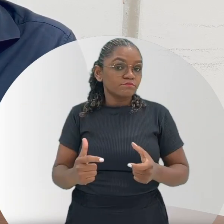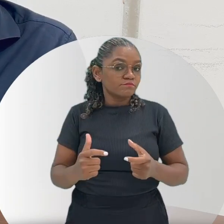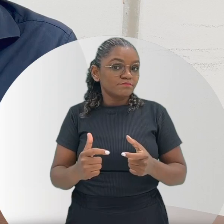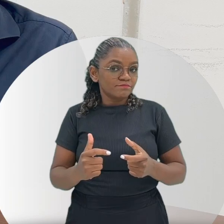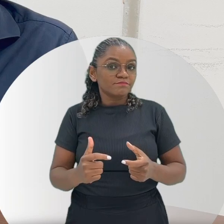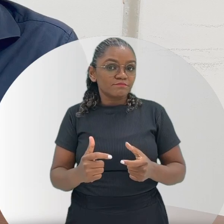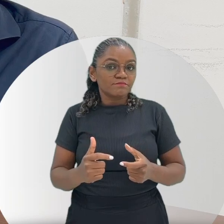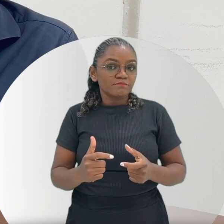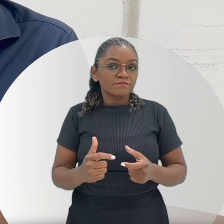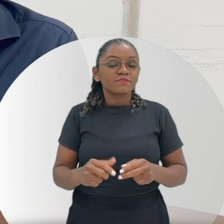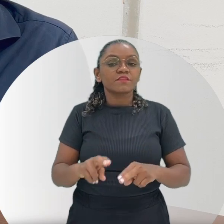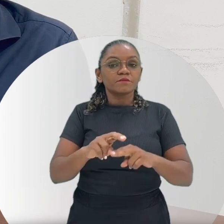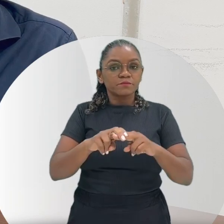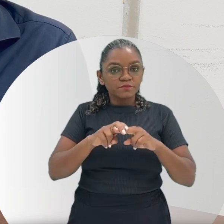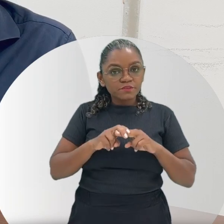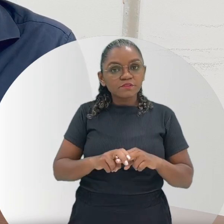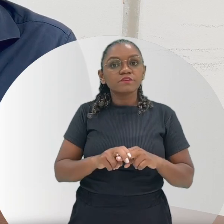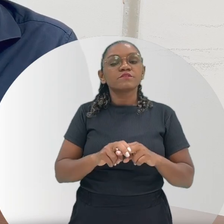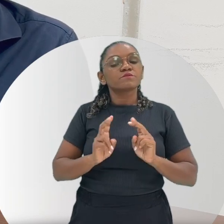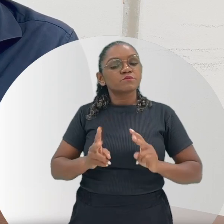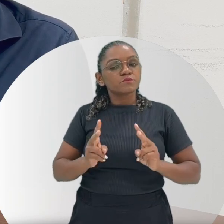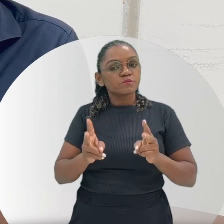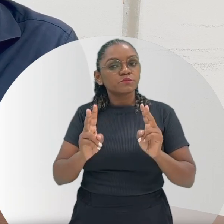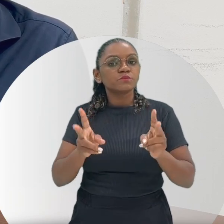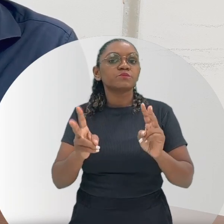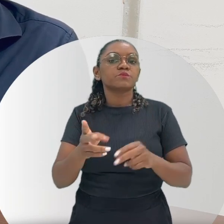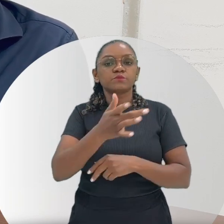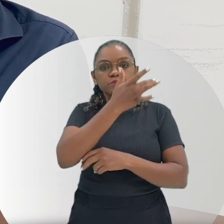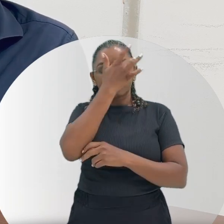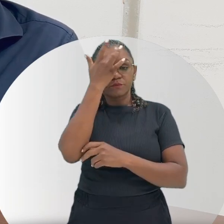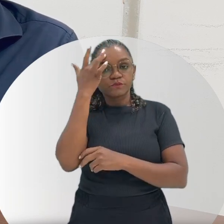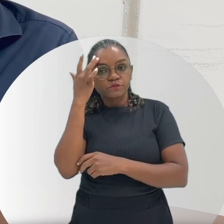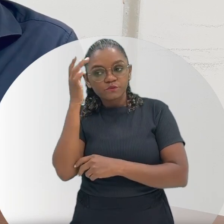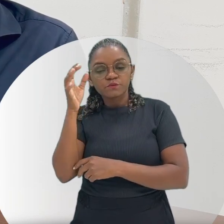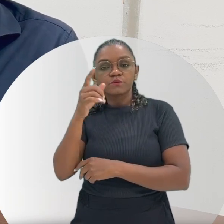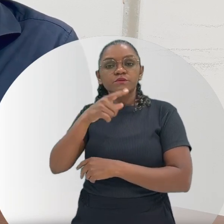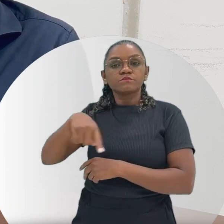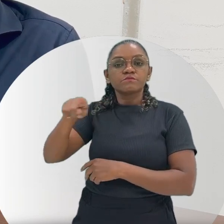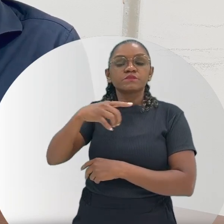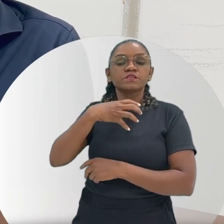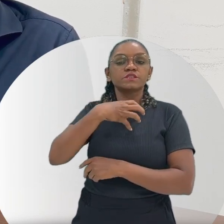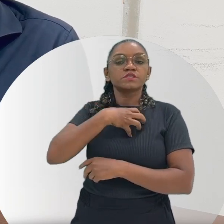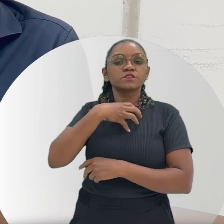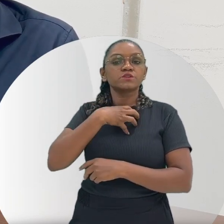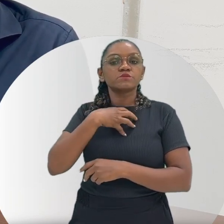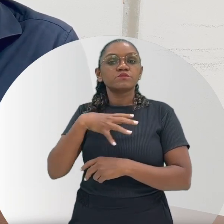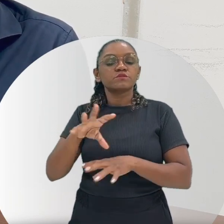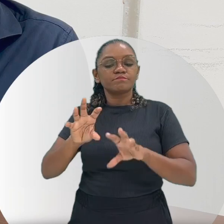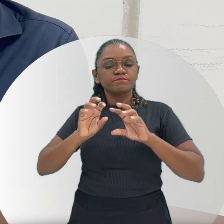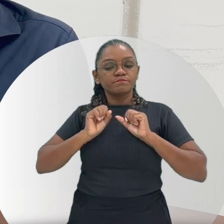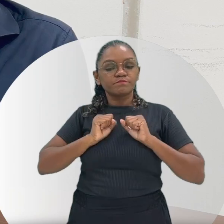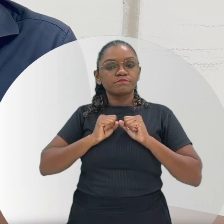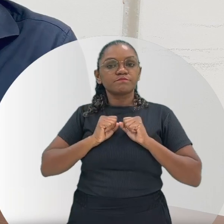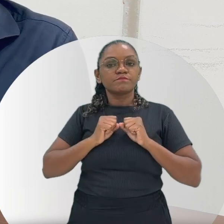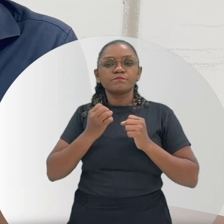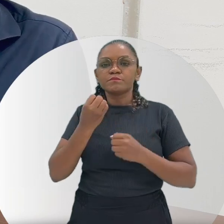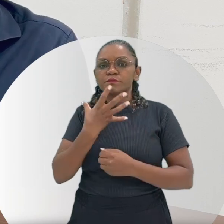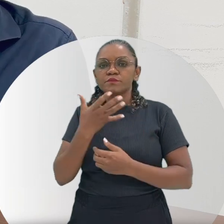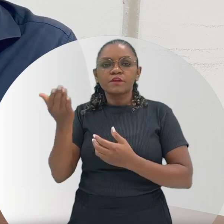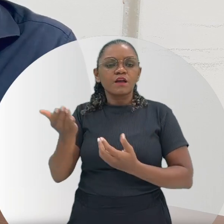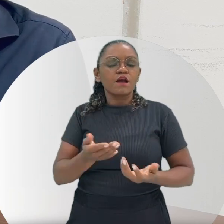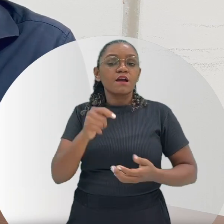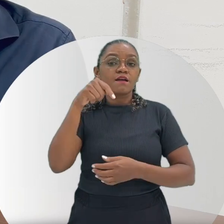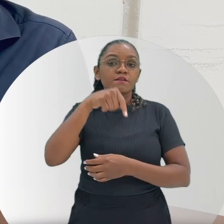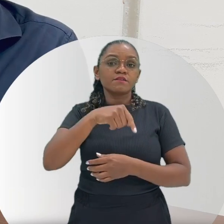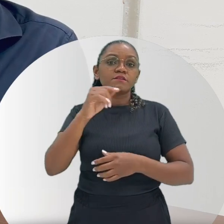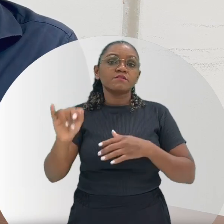Então, a gente busca continuamente fazer com que as pessoas sintam-se cada vez mais bem-vindas na nossa instituição, na sua forma,